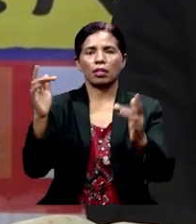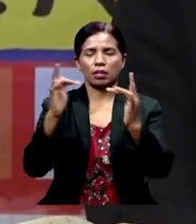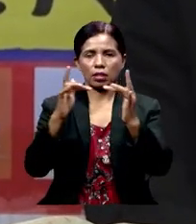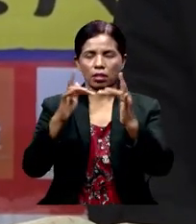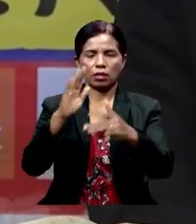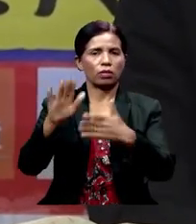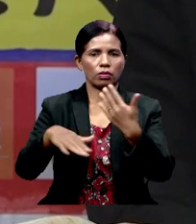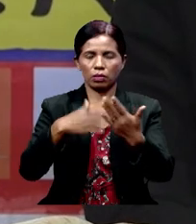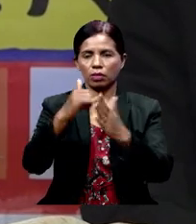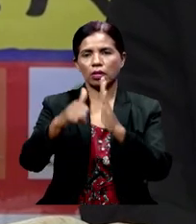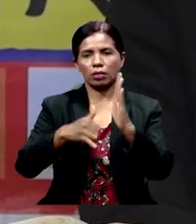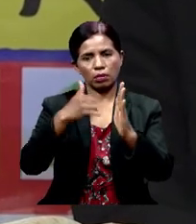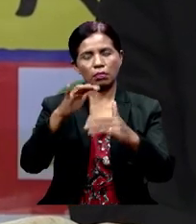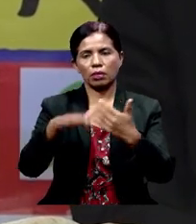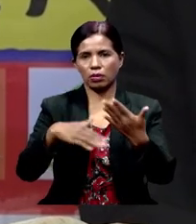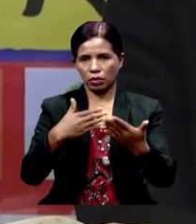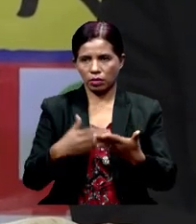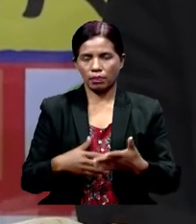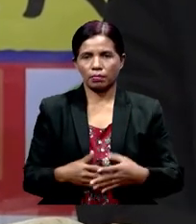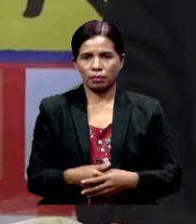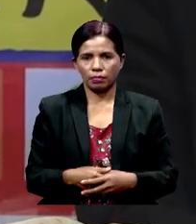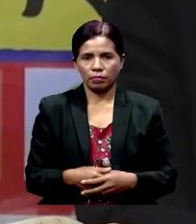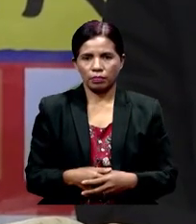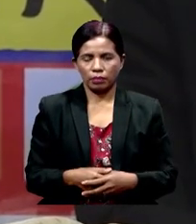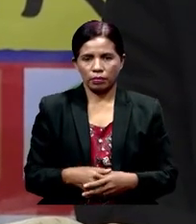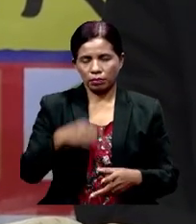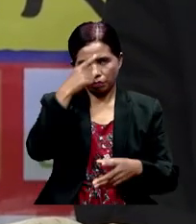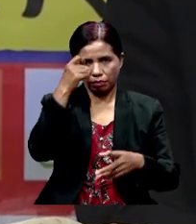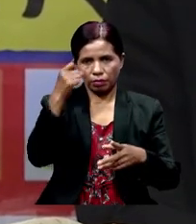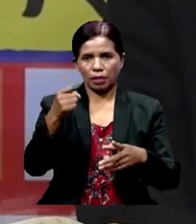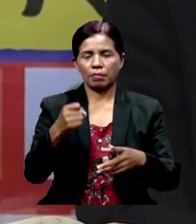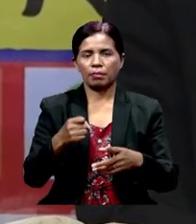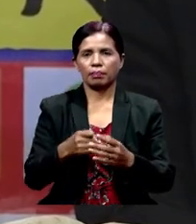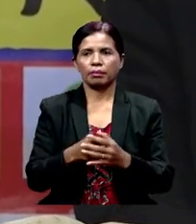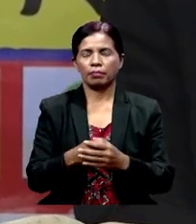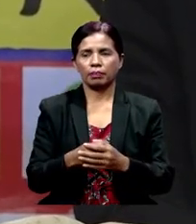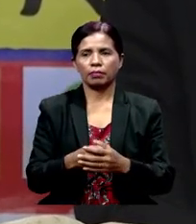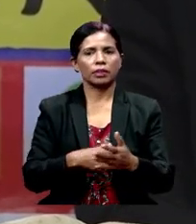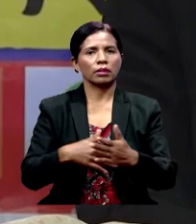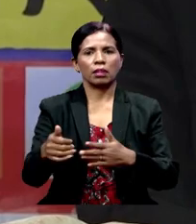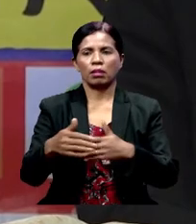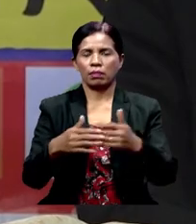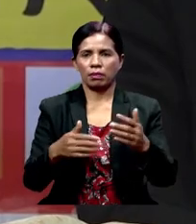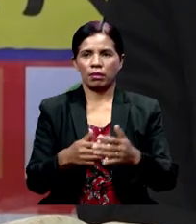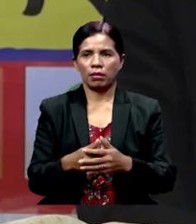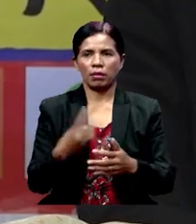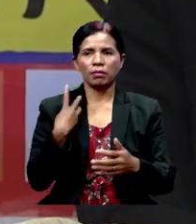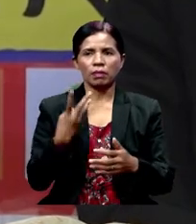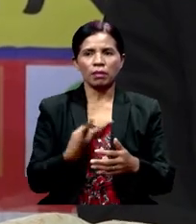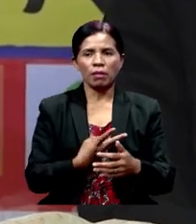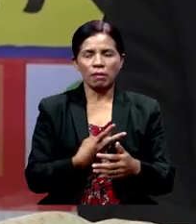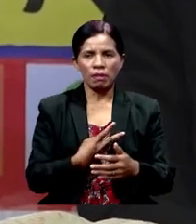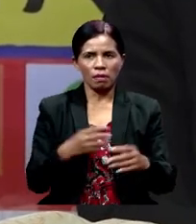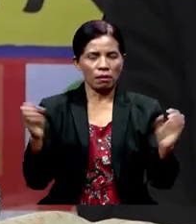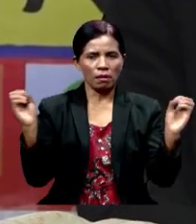sira. Tamba durante ne dalabarak ita